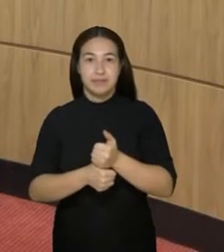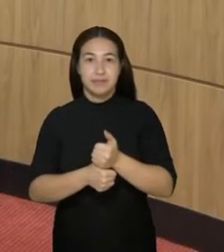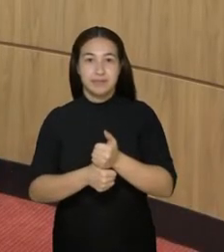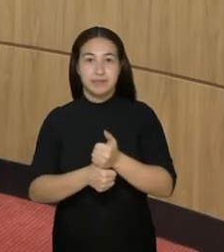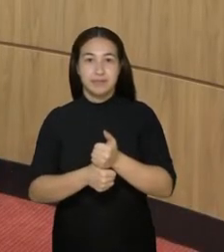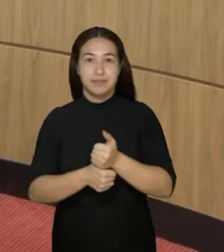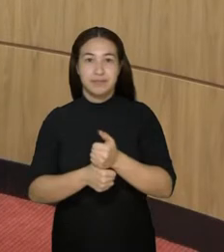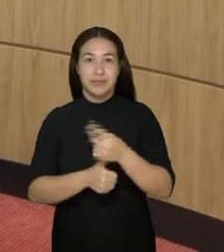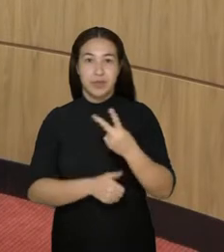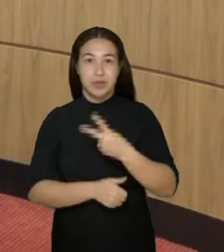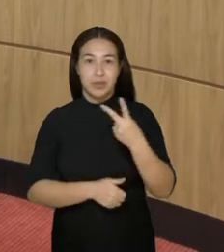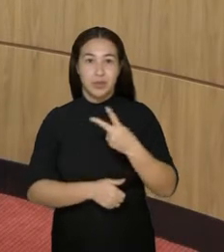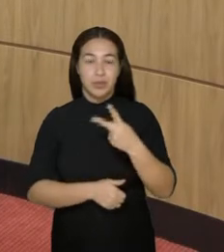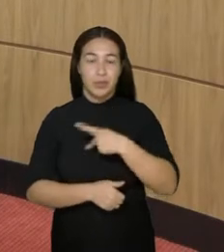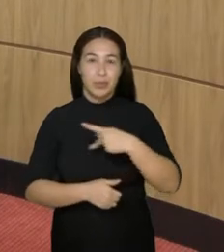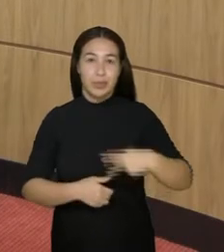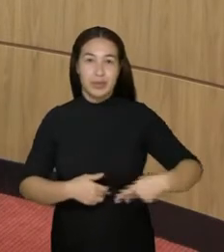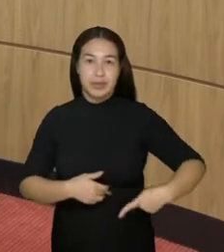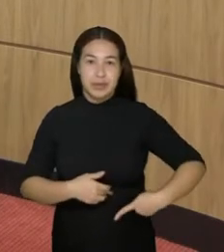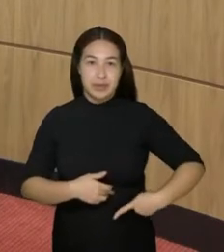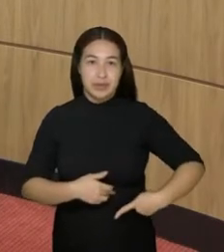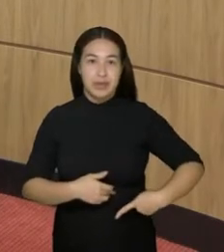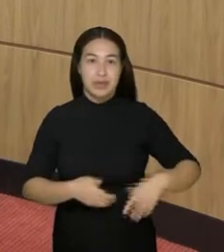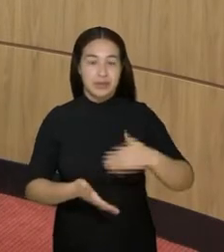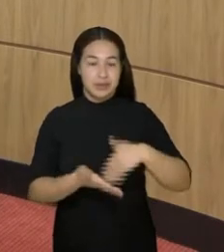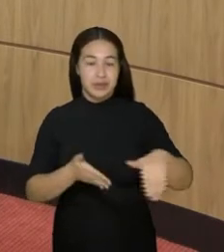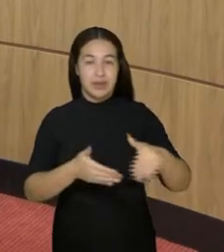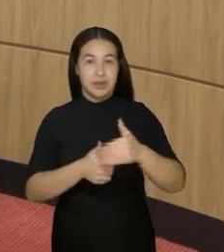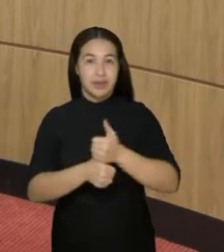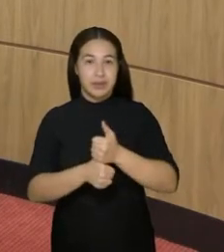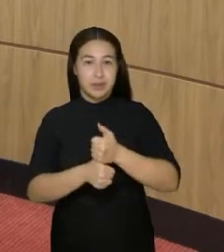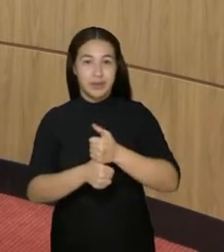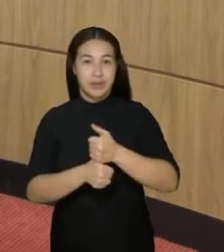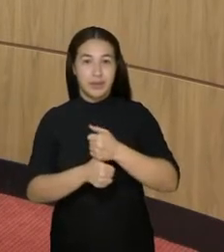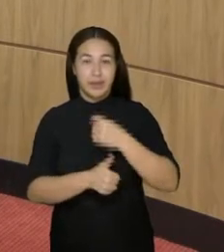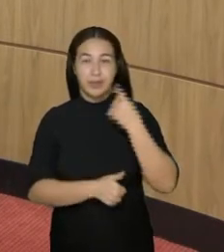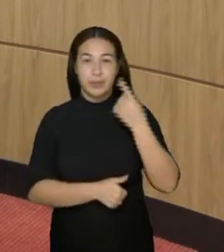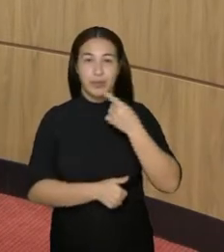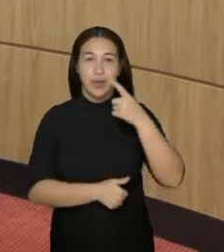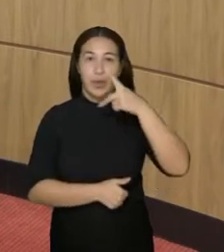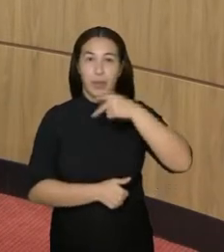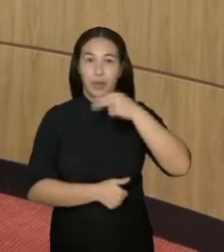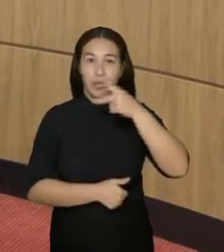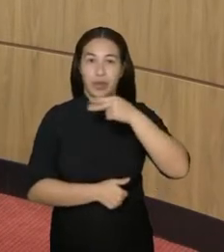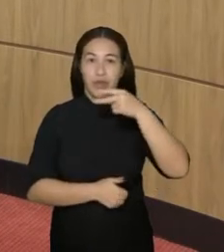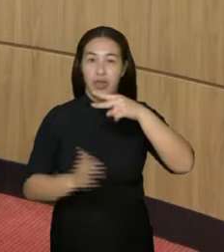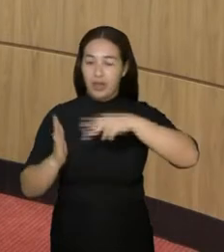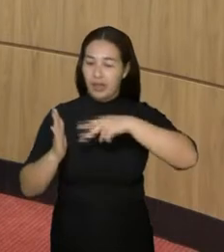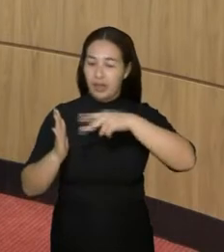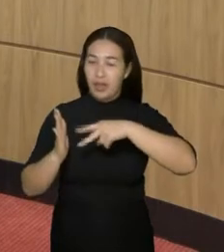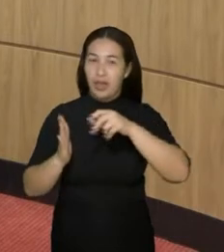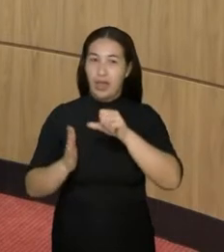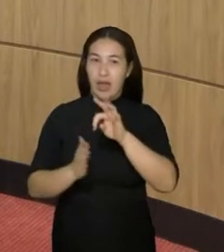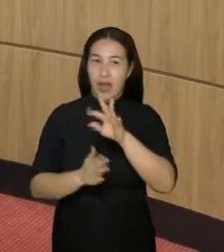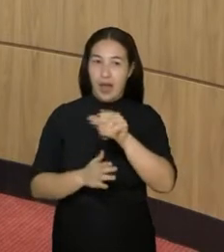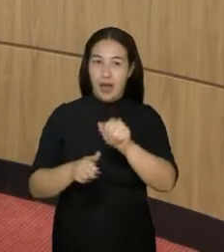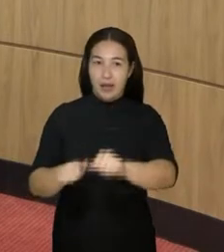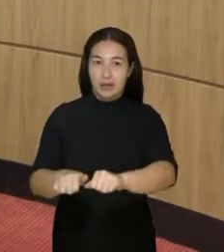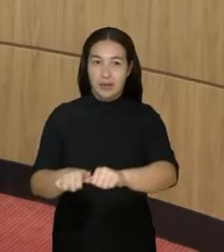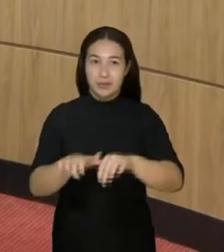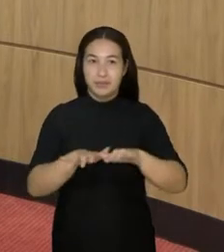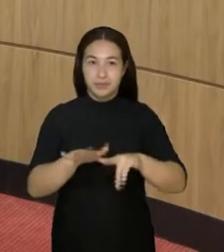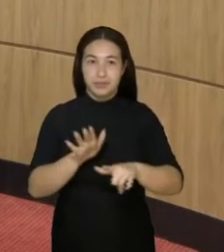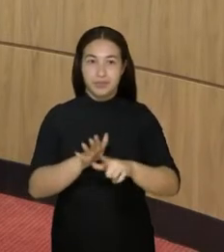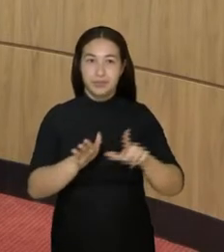vice-presidente é secretária do deputado Kennedy Nunes para proceder a leitura das ata